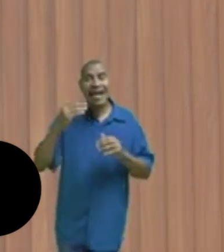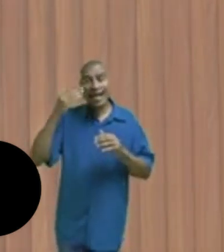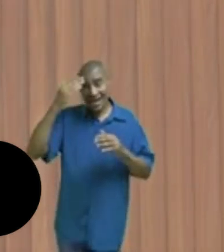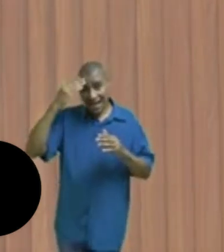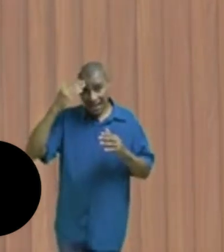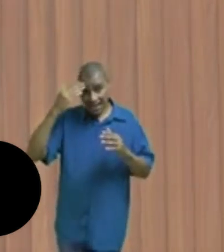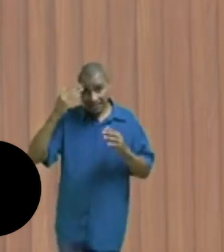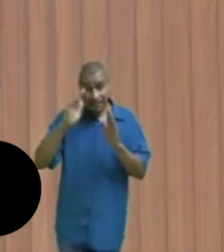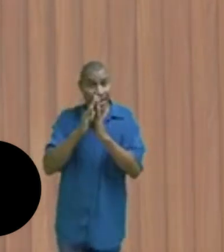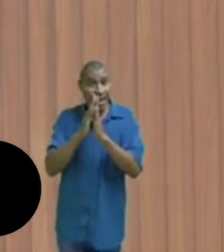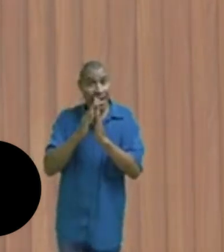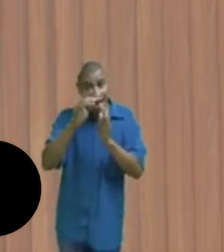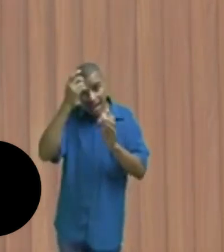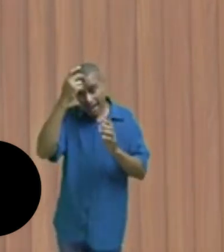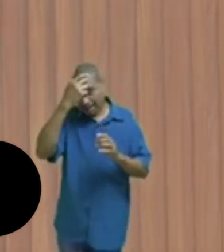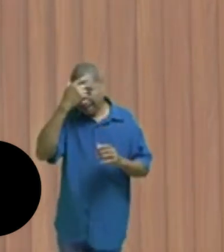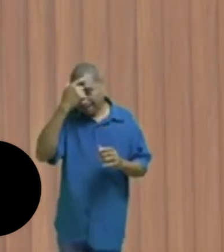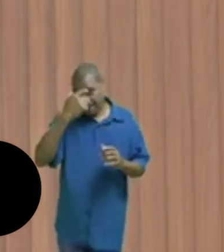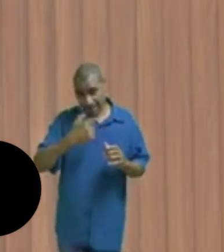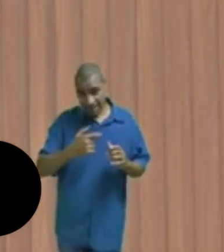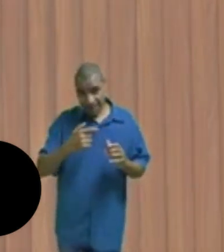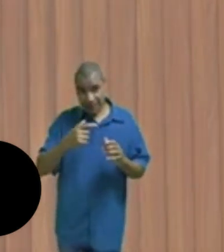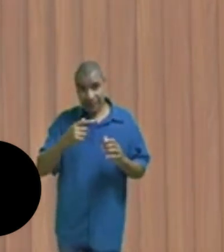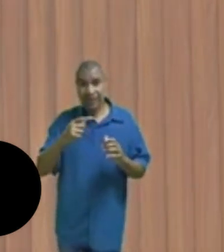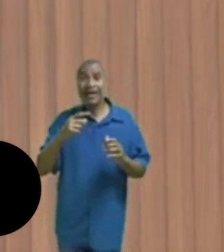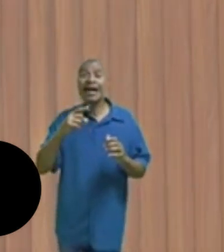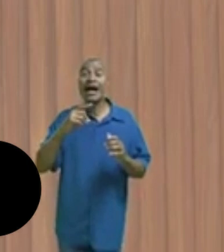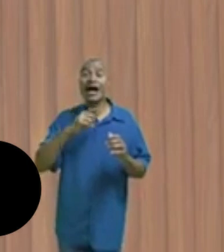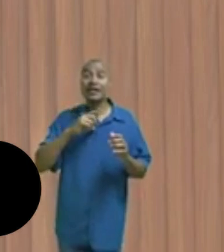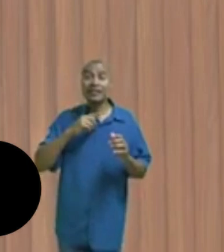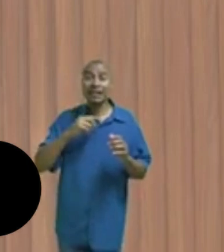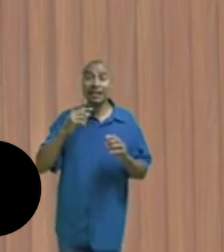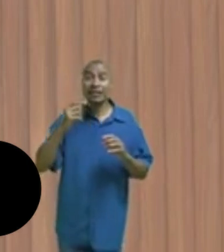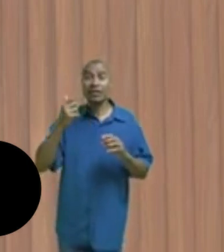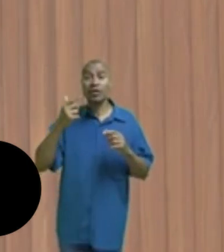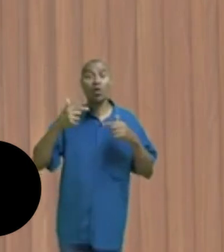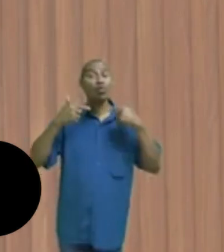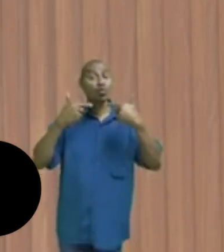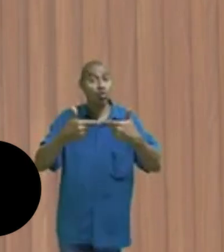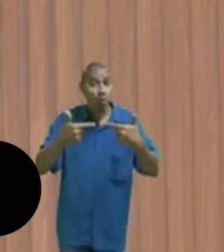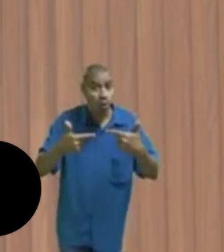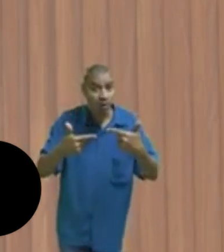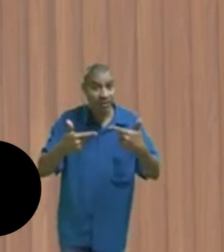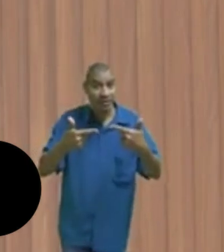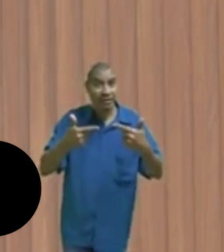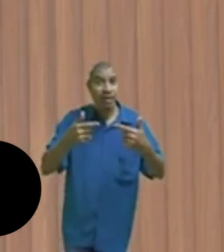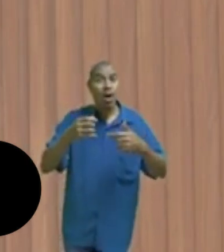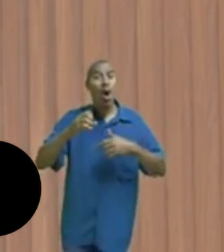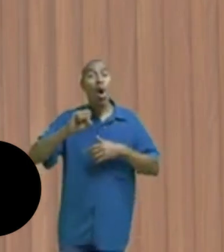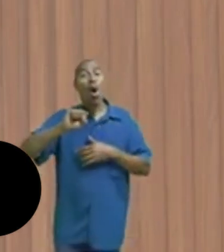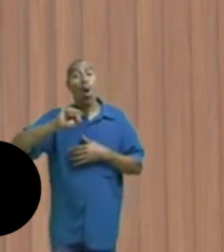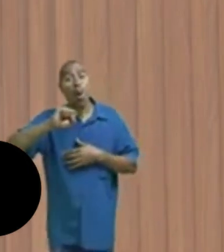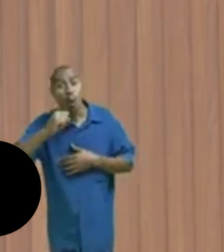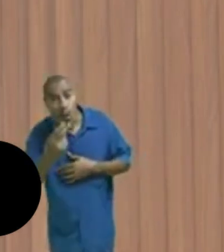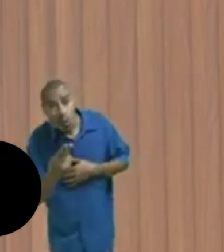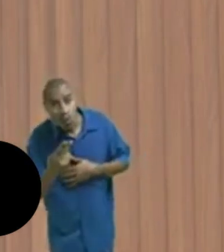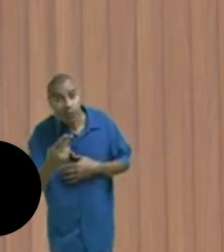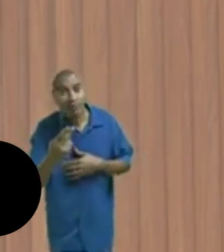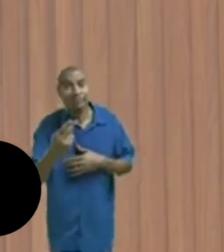Crente tem azar? Os irmãos não dirão, mas há mentes agora funcionando e as pessoas estão dizendo, está